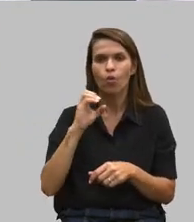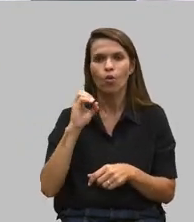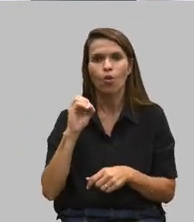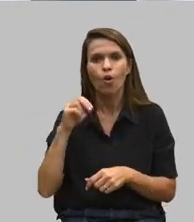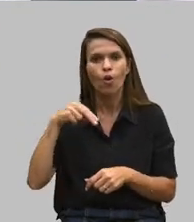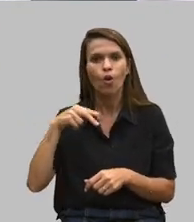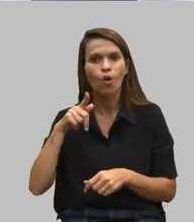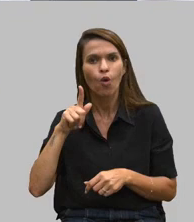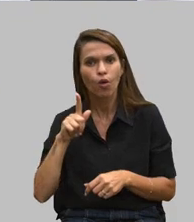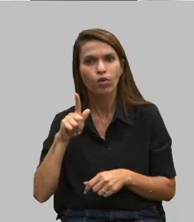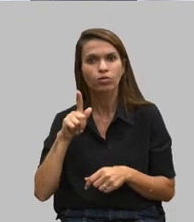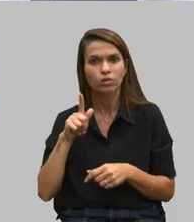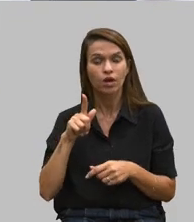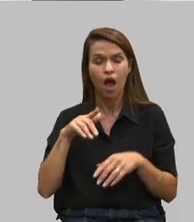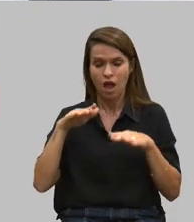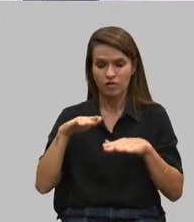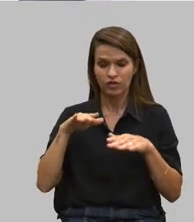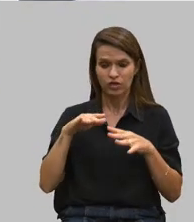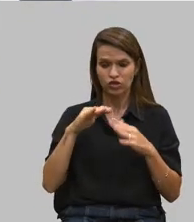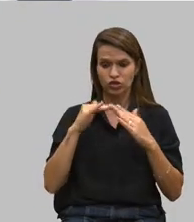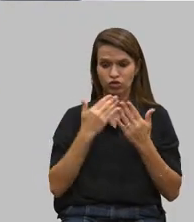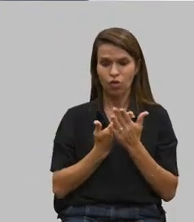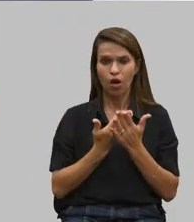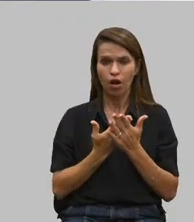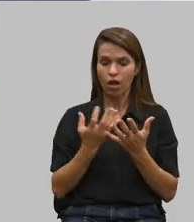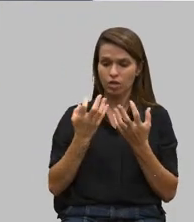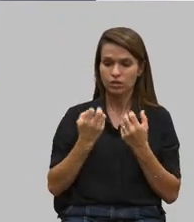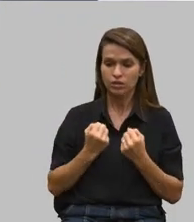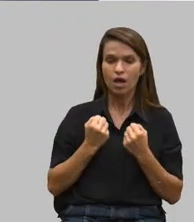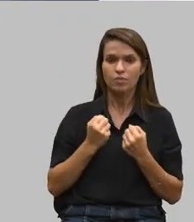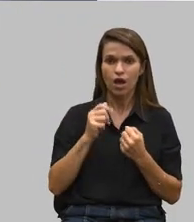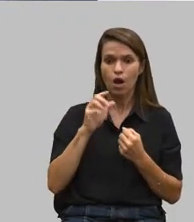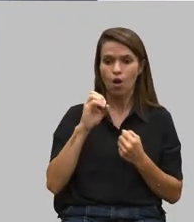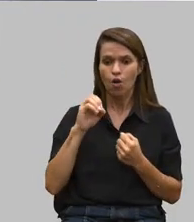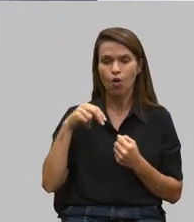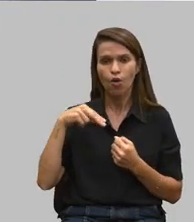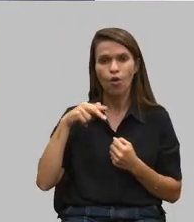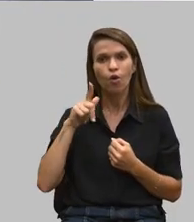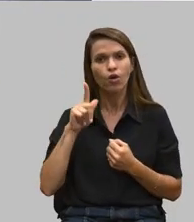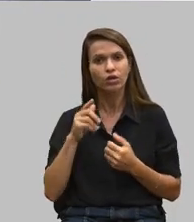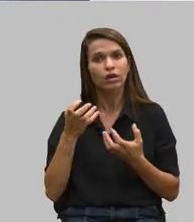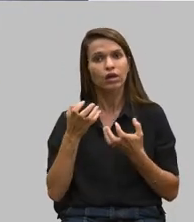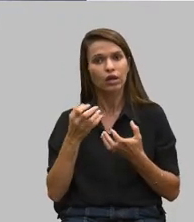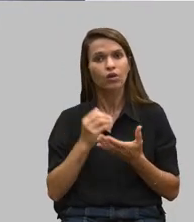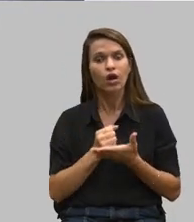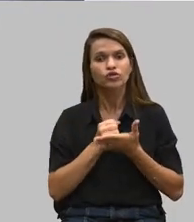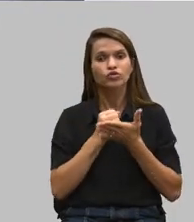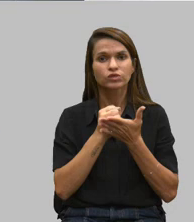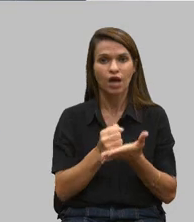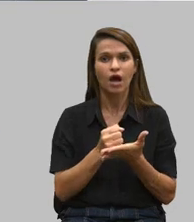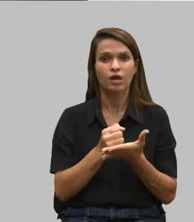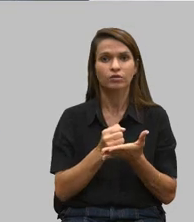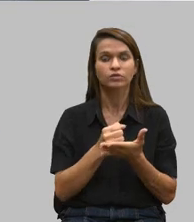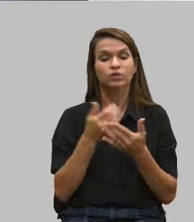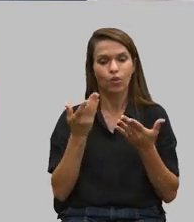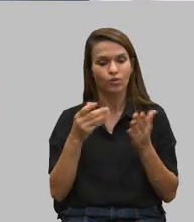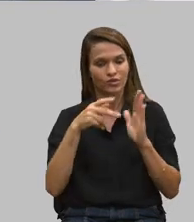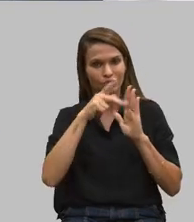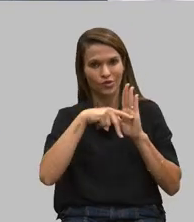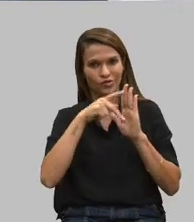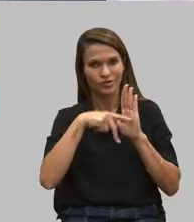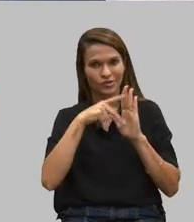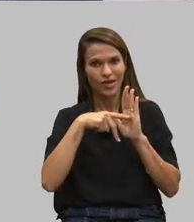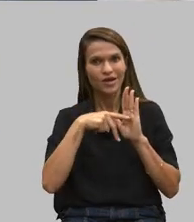ONG querendo ajudar e fazendo mais ou menos isso né Cláudia então agora a partir desse momento com o projeto Miguelinho nós estamos institucionalizando